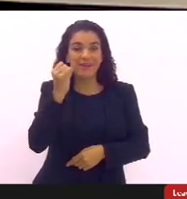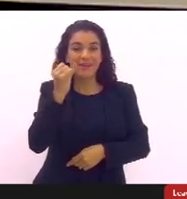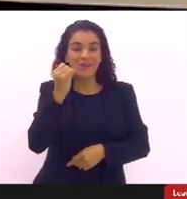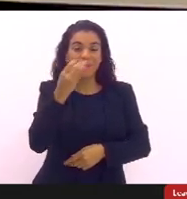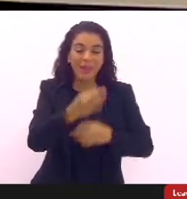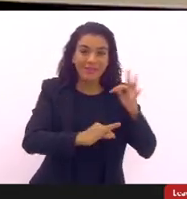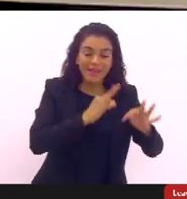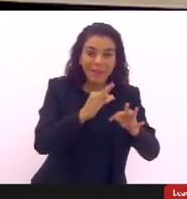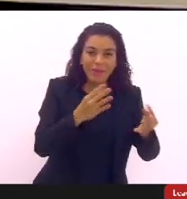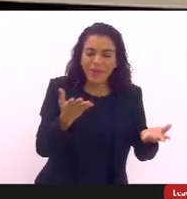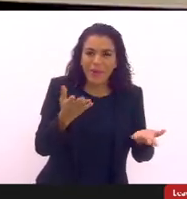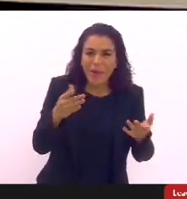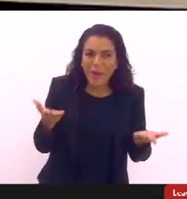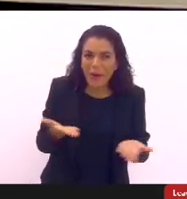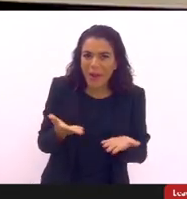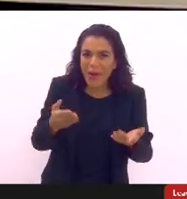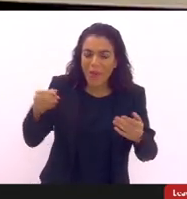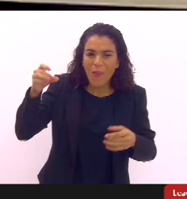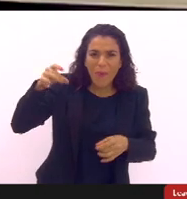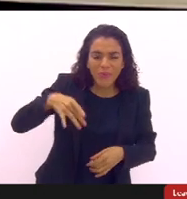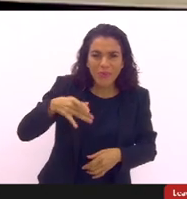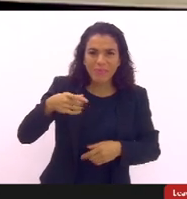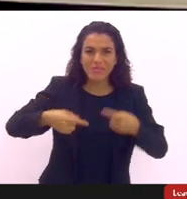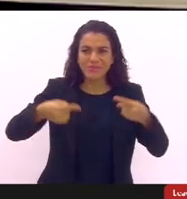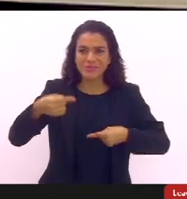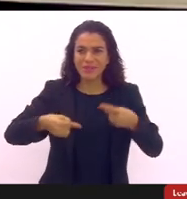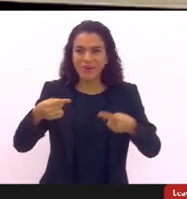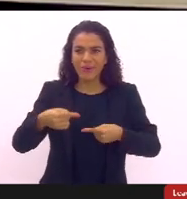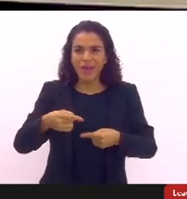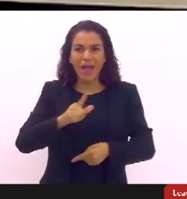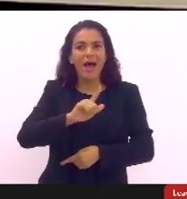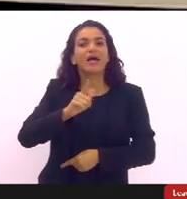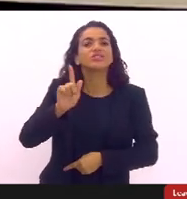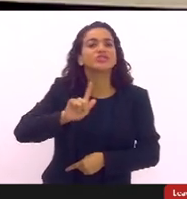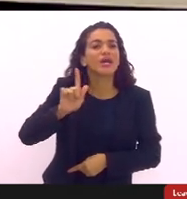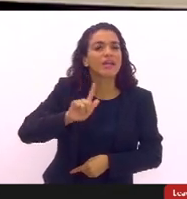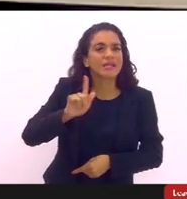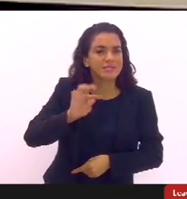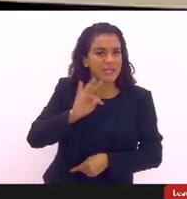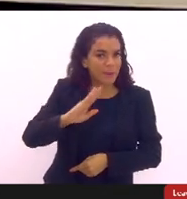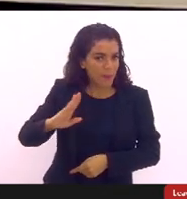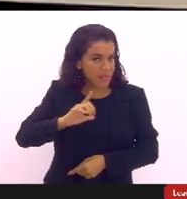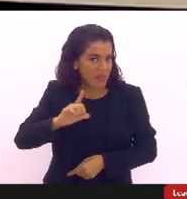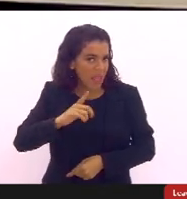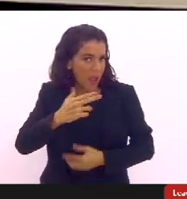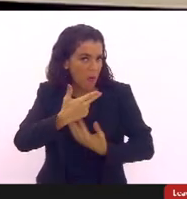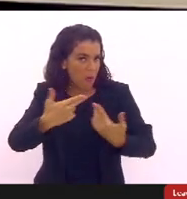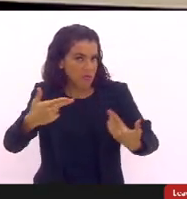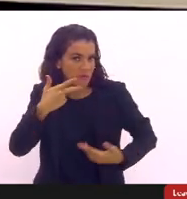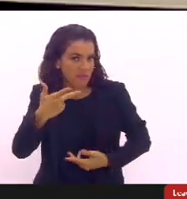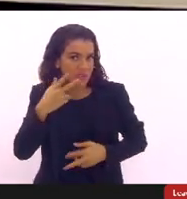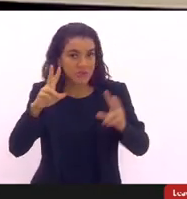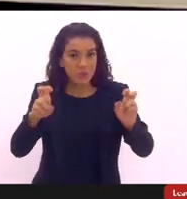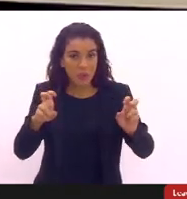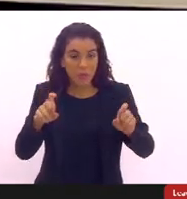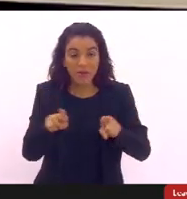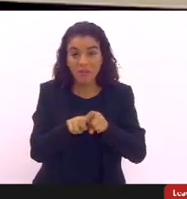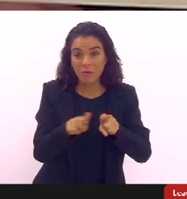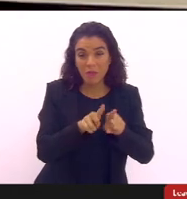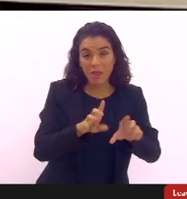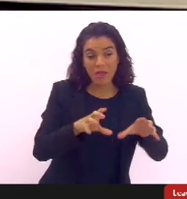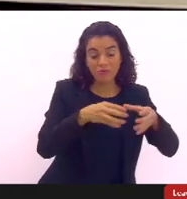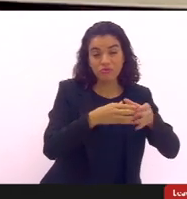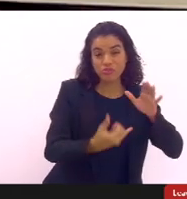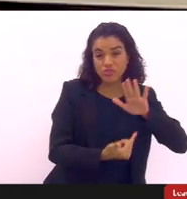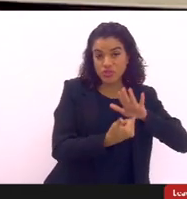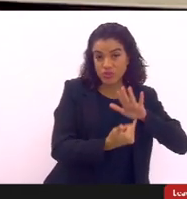dentro da prisão. Esse é o objeto da última discussão do Ministério Público. A gerência de tuberculose tem alguma coisa para dizer sobre isso? Há uma reflexão do órgão especializado do